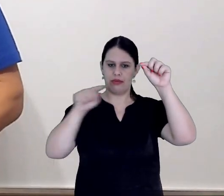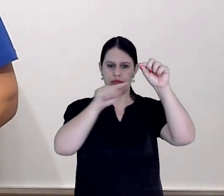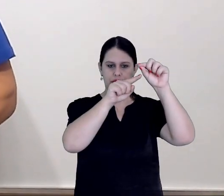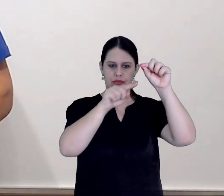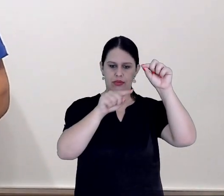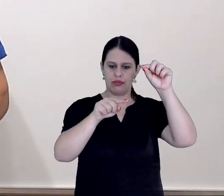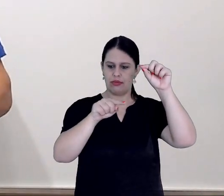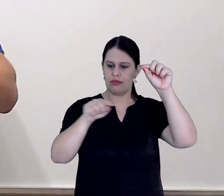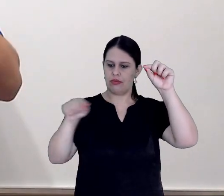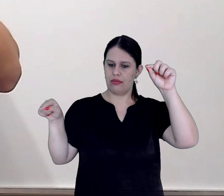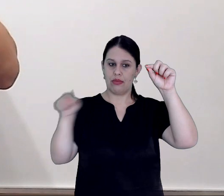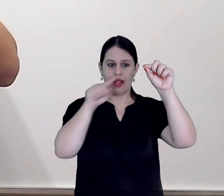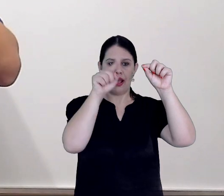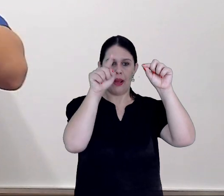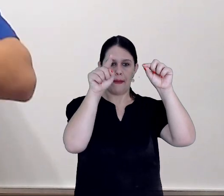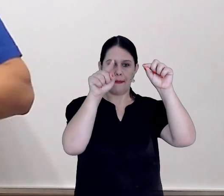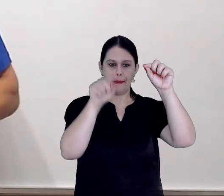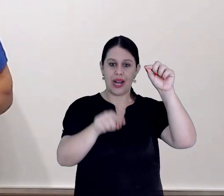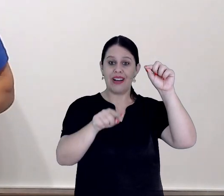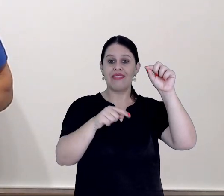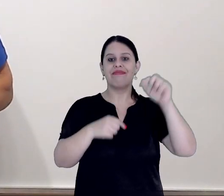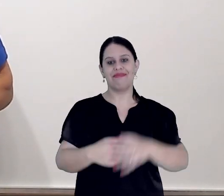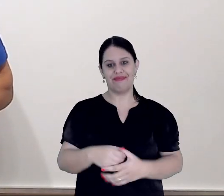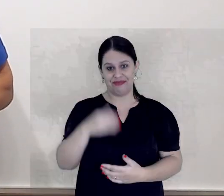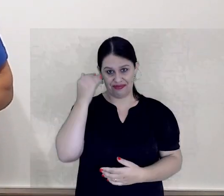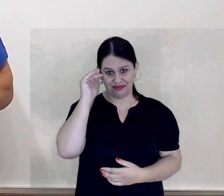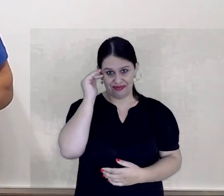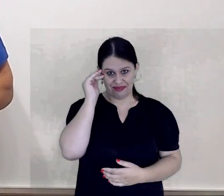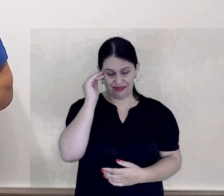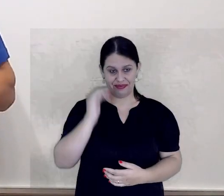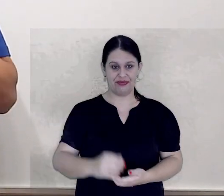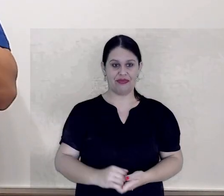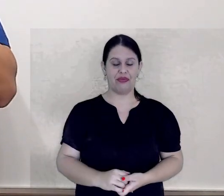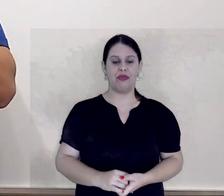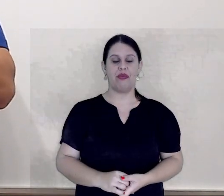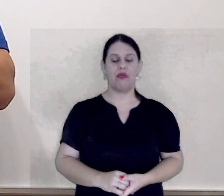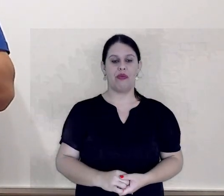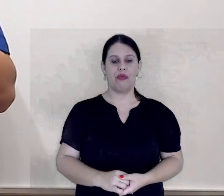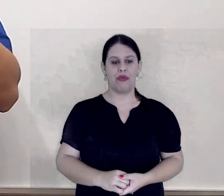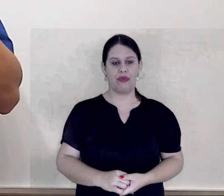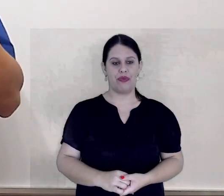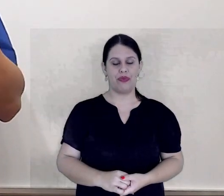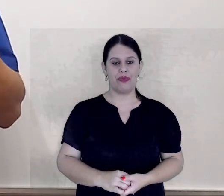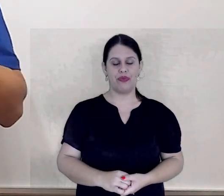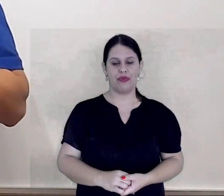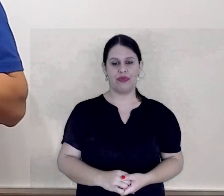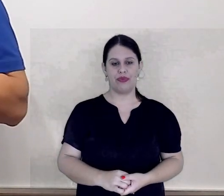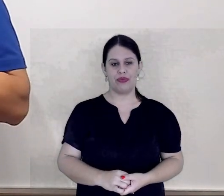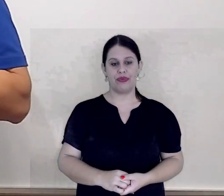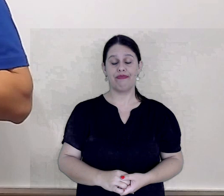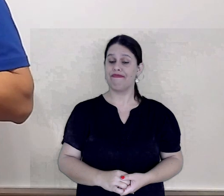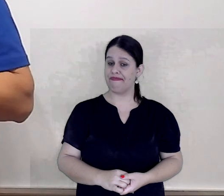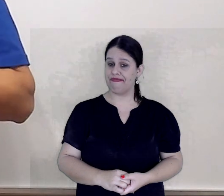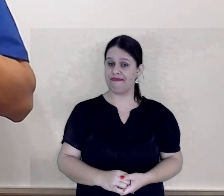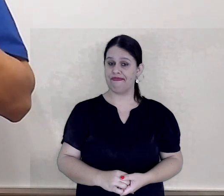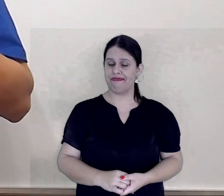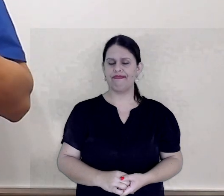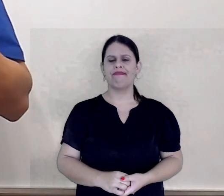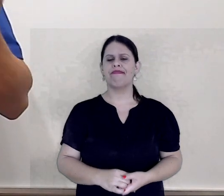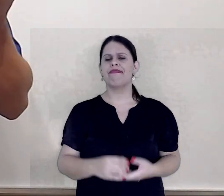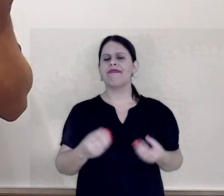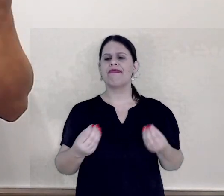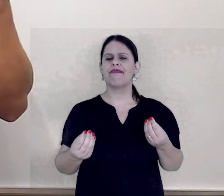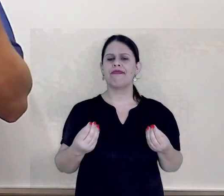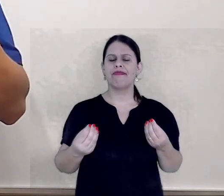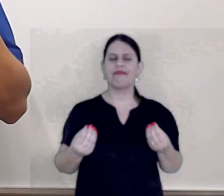a diagonal do paralelogramo. Legal? Bom, pessoal,